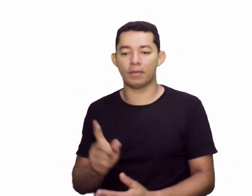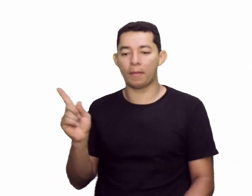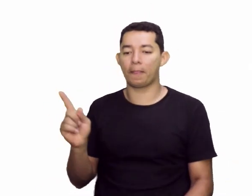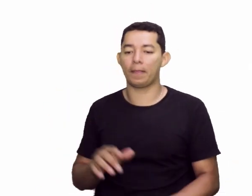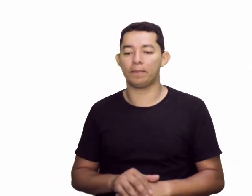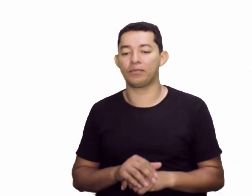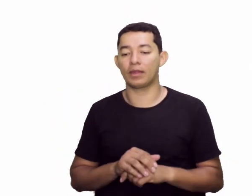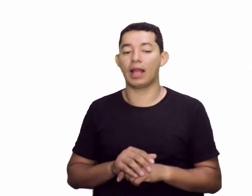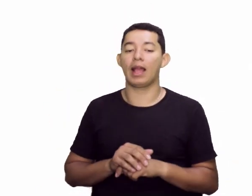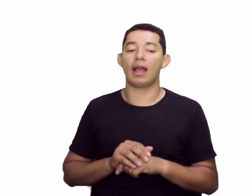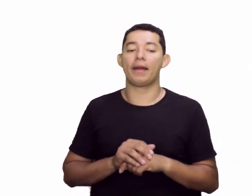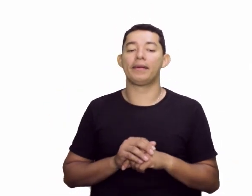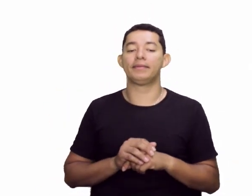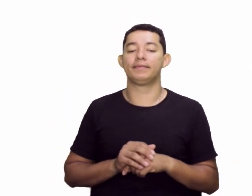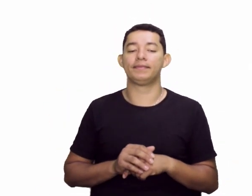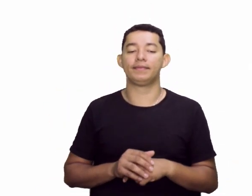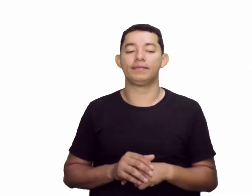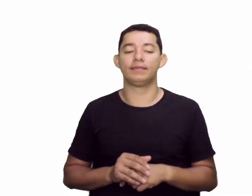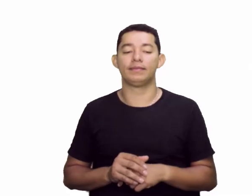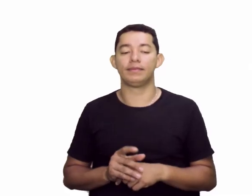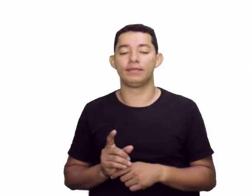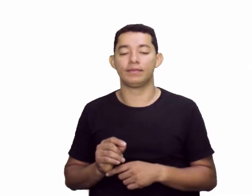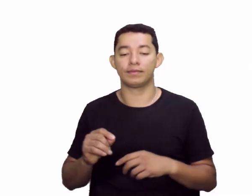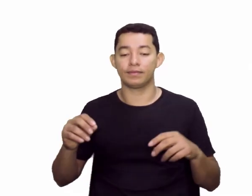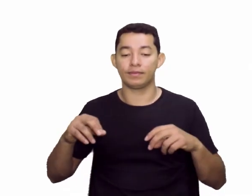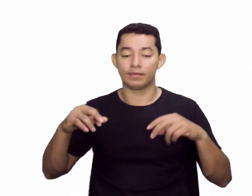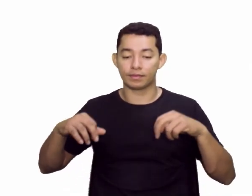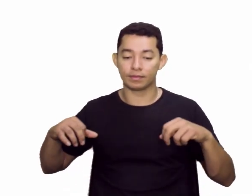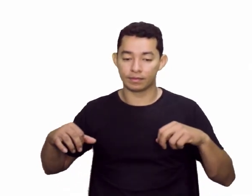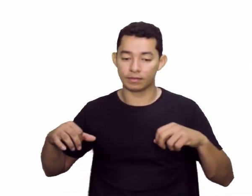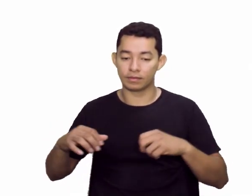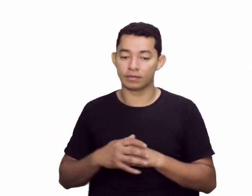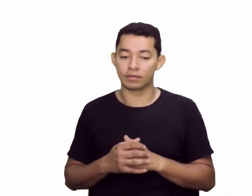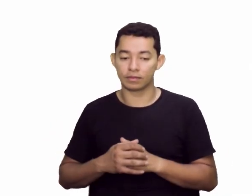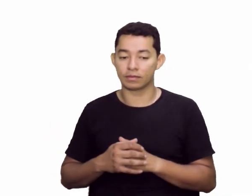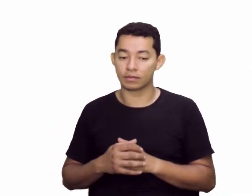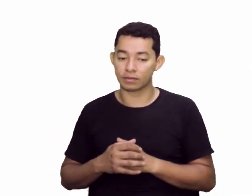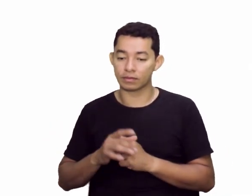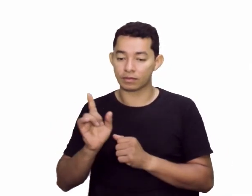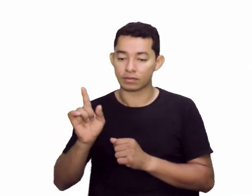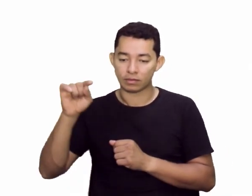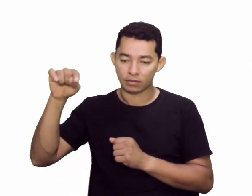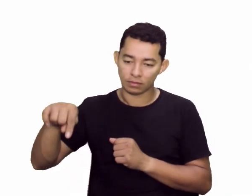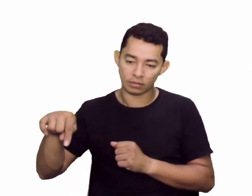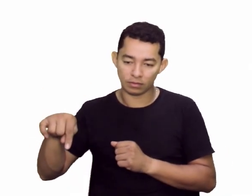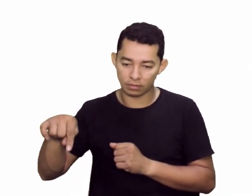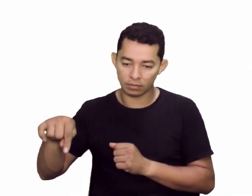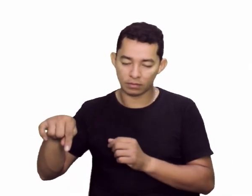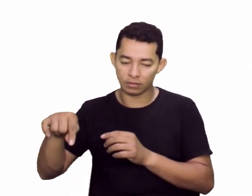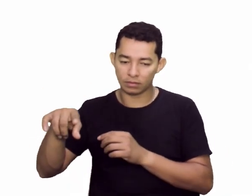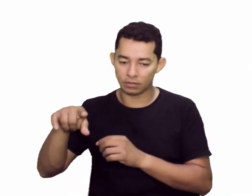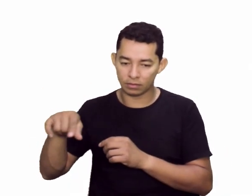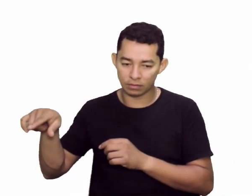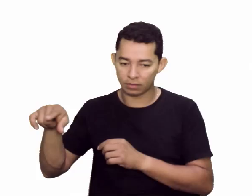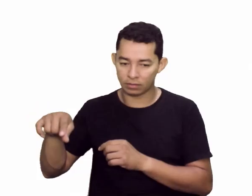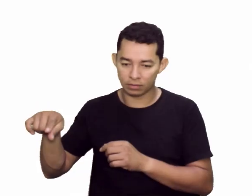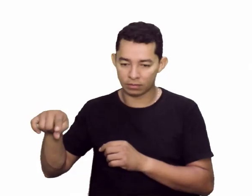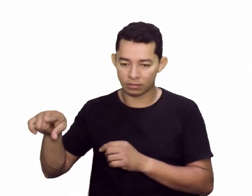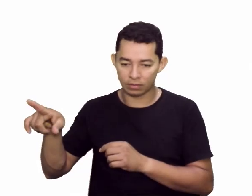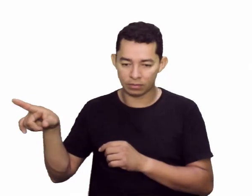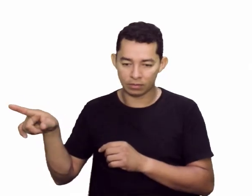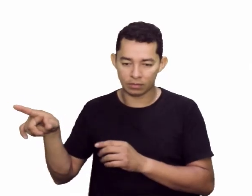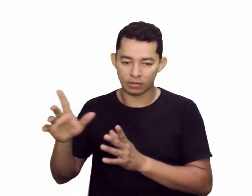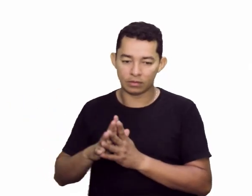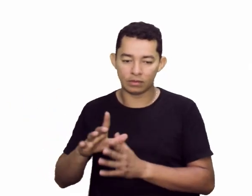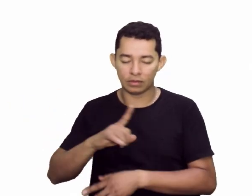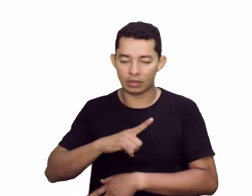que eram escavadas para dar as arquibancadas. Então, é nessa estrutura, lá embaixo, aqui embaixo, né, os atores,